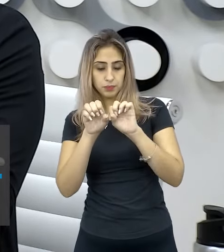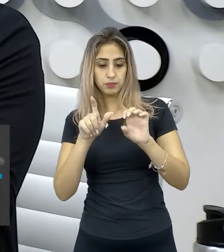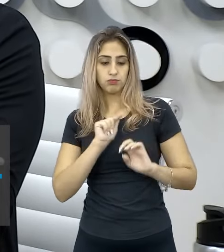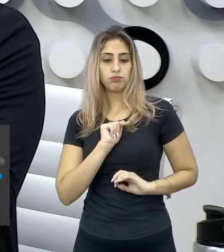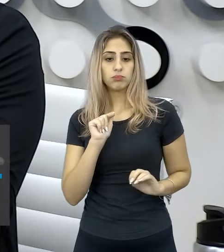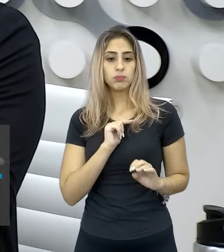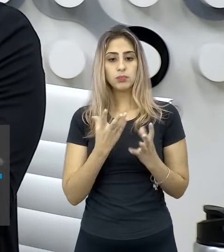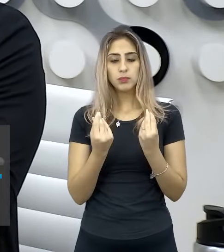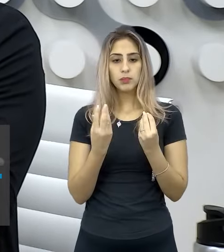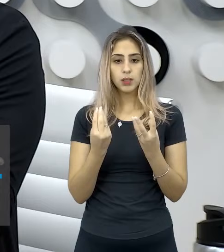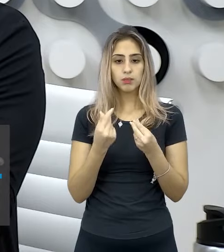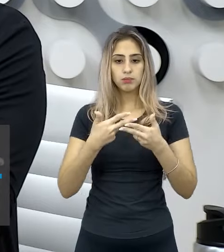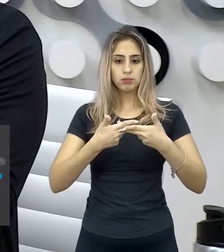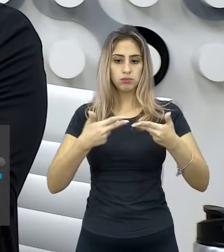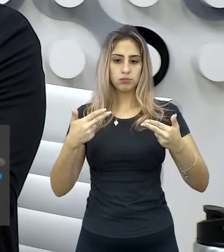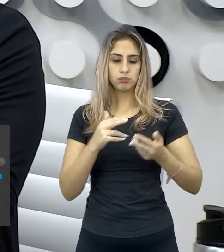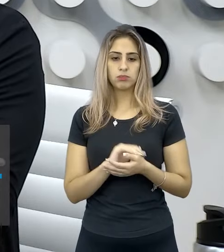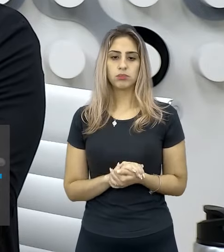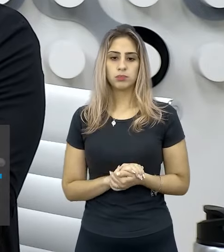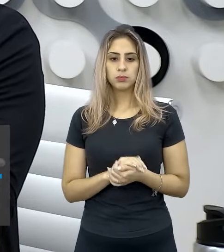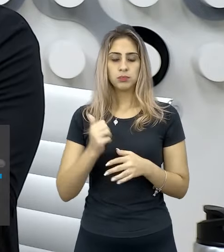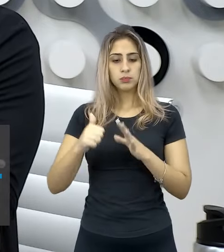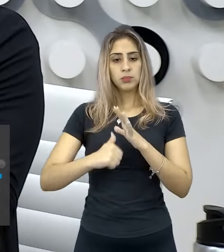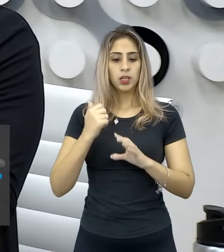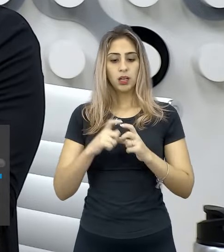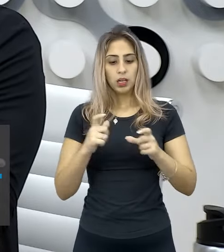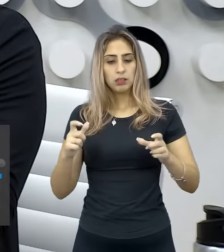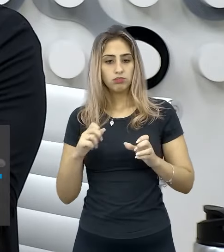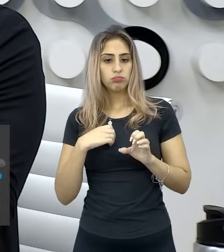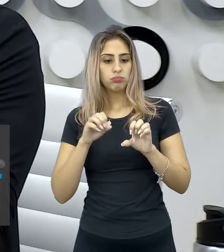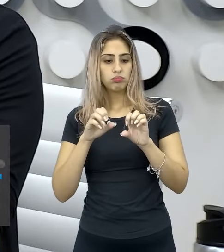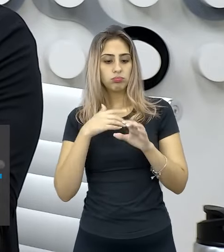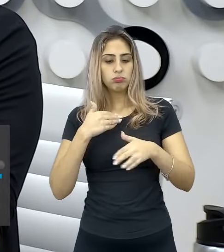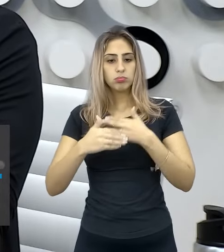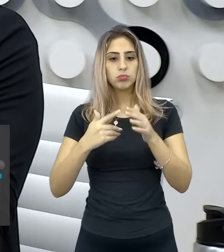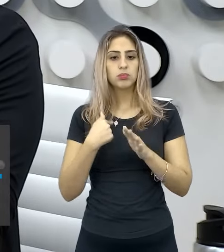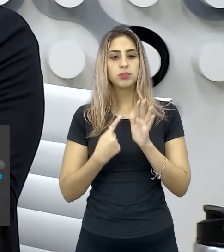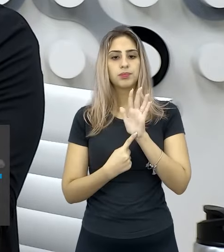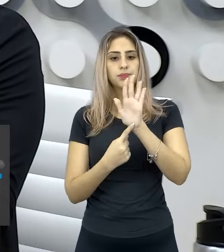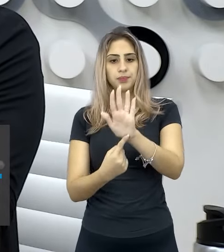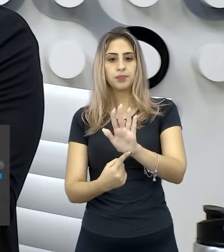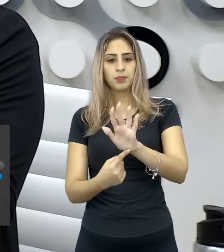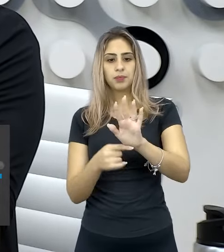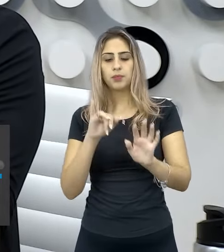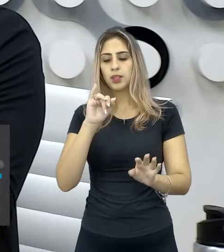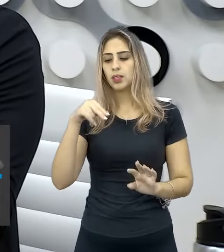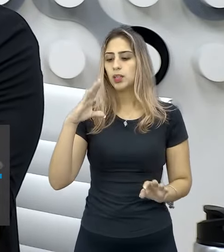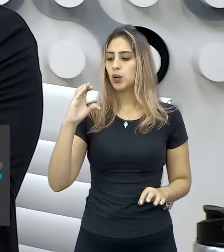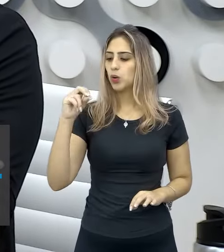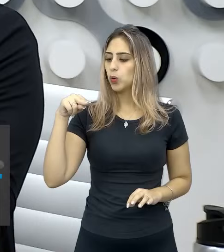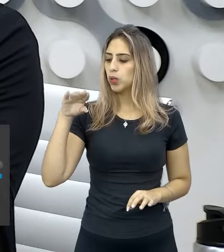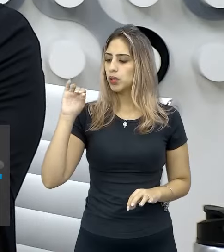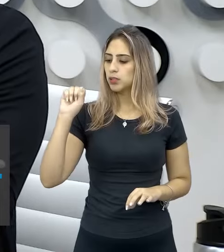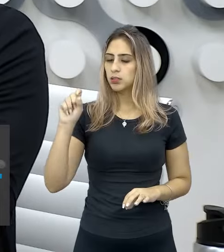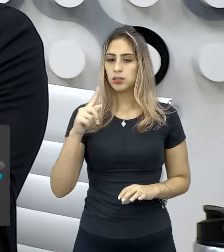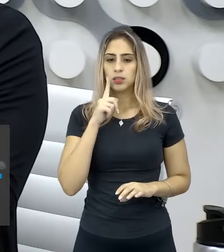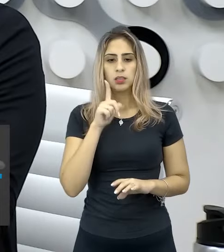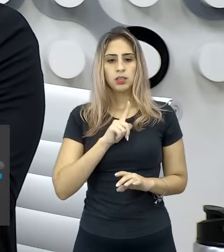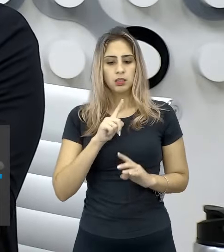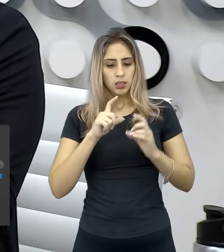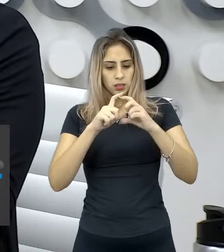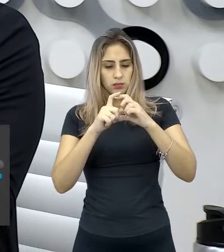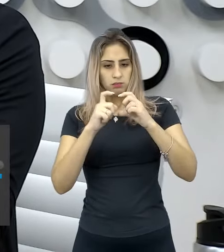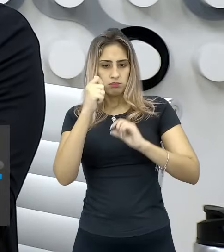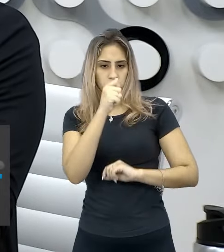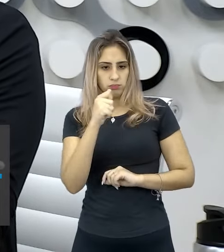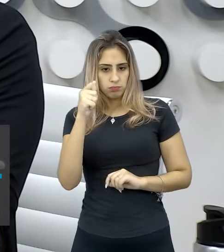têm maior evidência nas atividades que serão indicadas por ícones, né? Aqueles ícones da lupinha, do balãozinho,